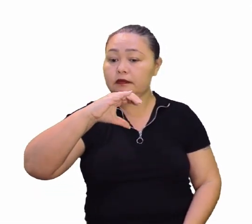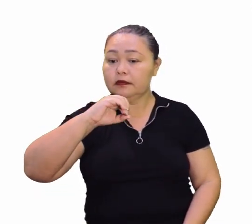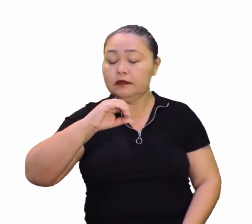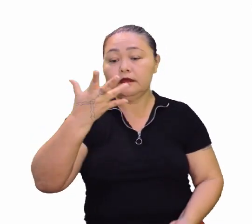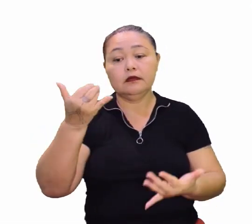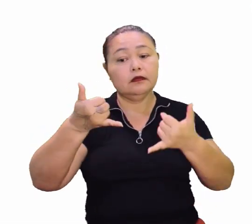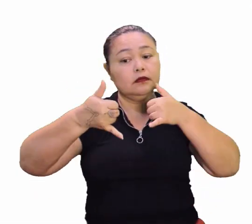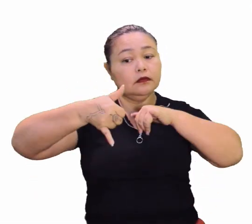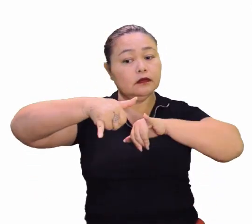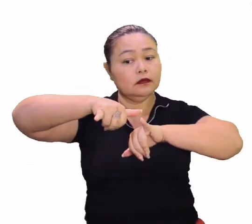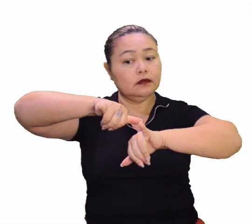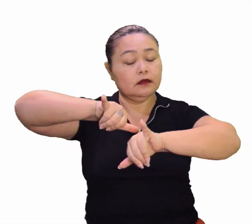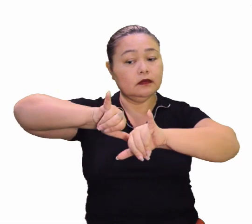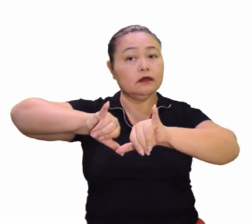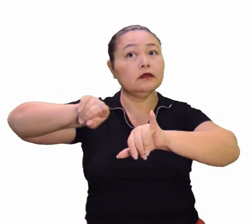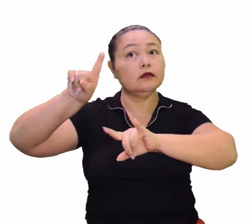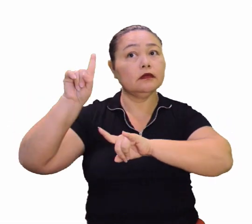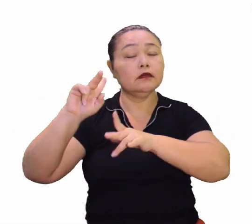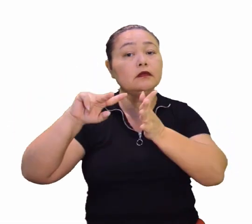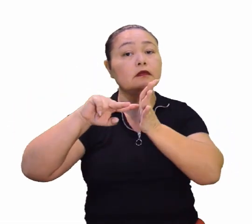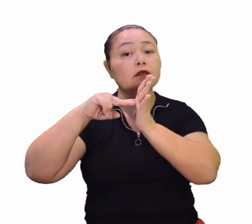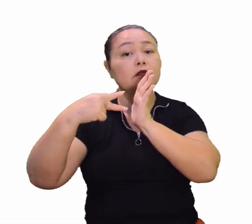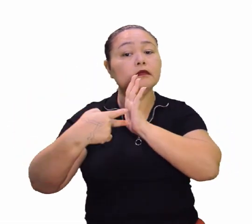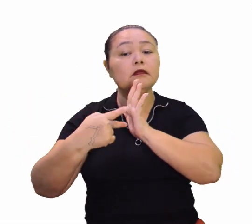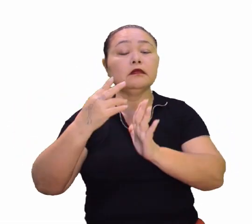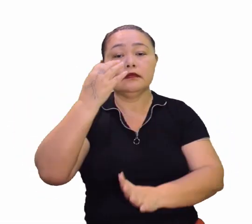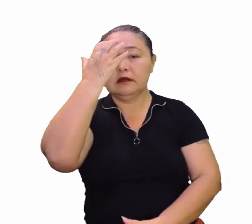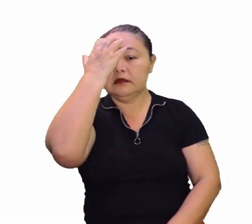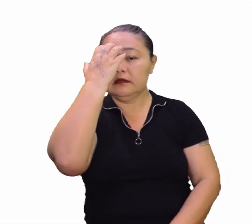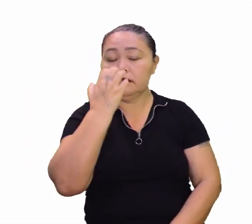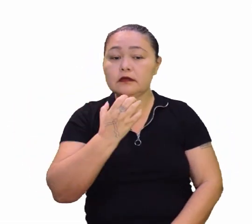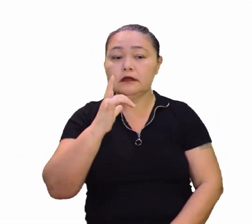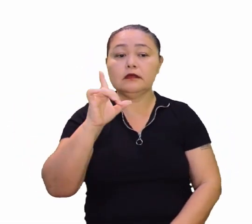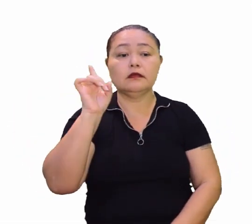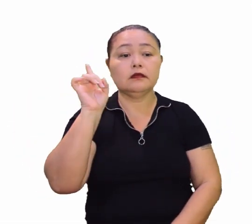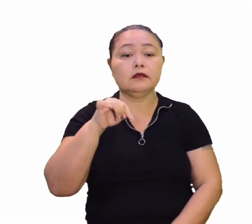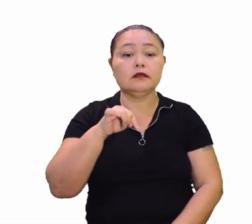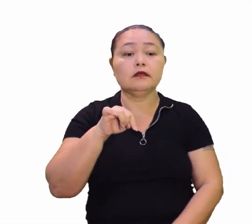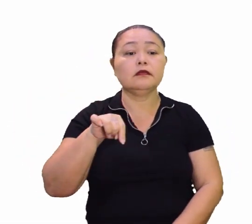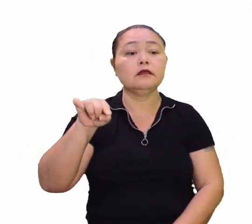Isso quer dizer que isso é sério. A poluição